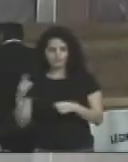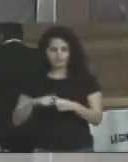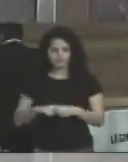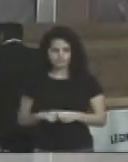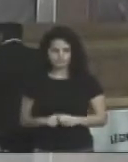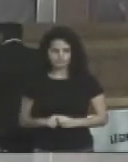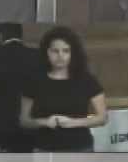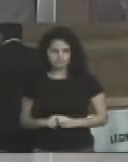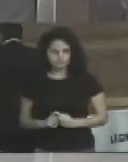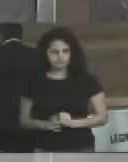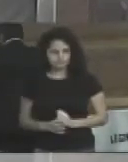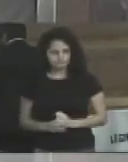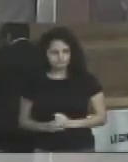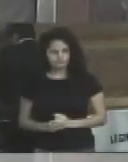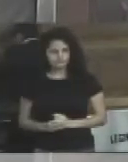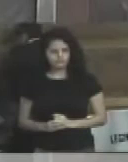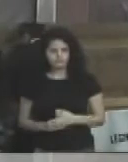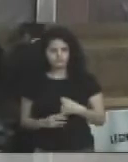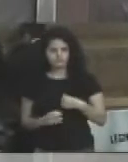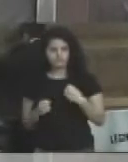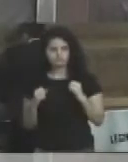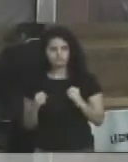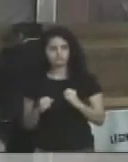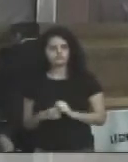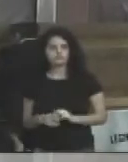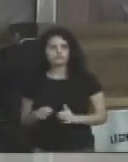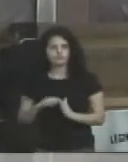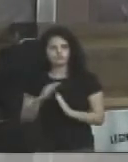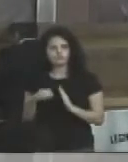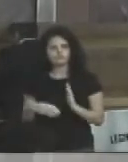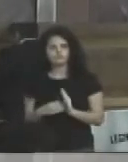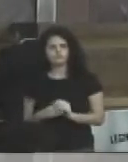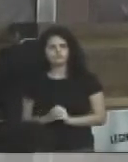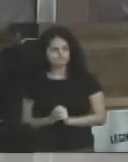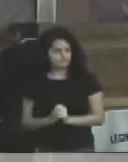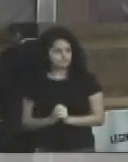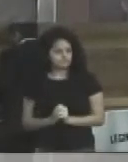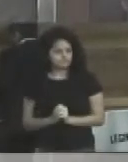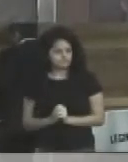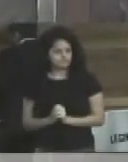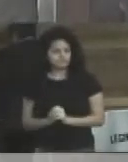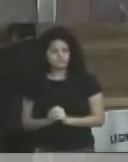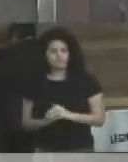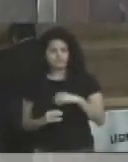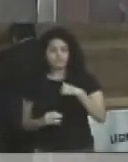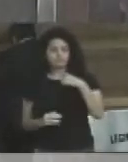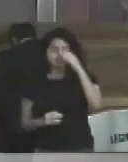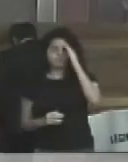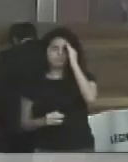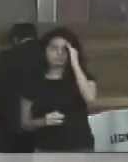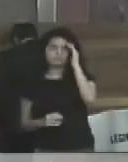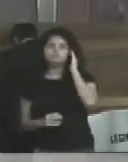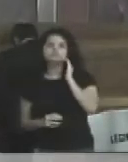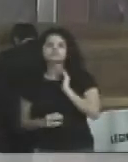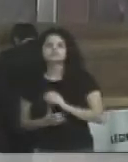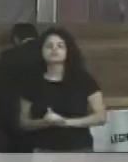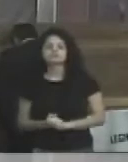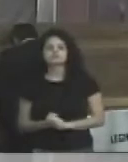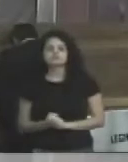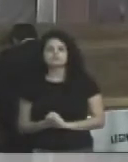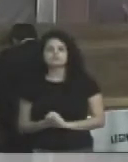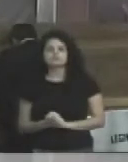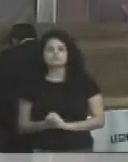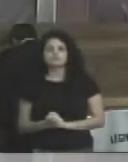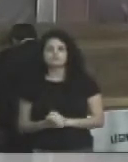esforço total para levar o máximo de pessoas possíveis. Né. No meu entendimento, nós temos duas brigas, o inicial é esse,